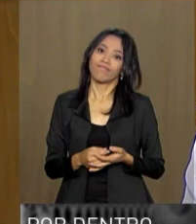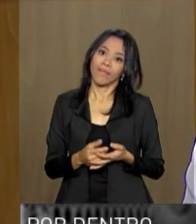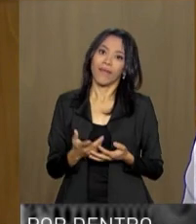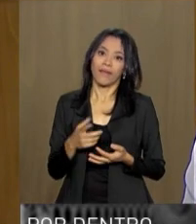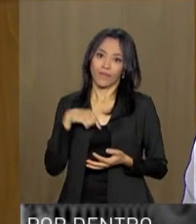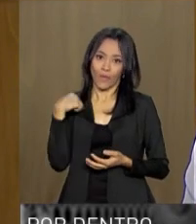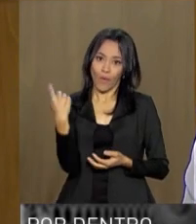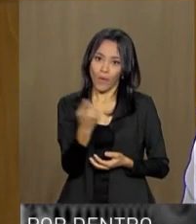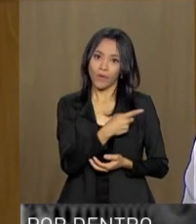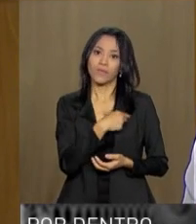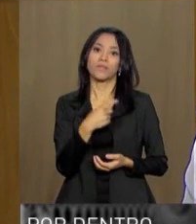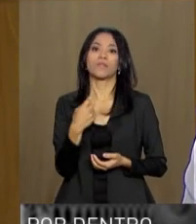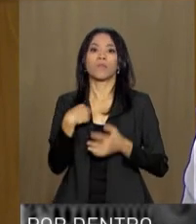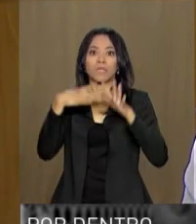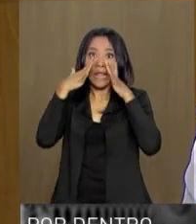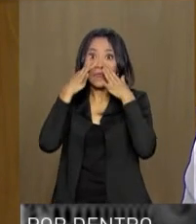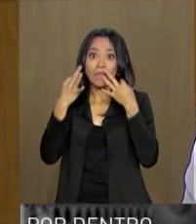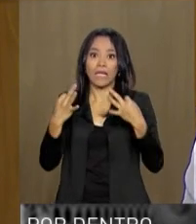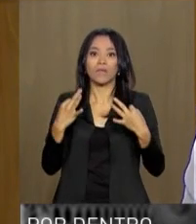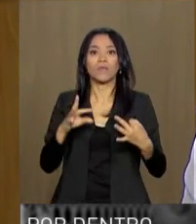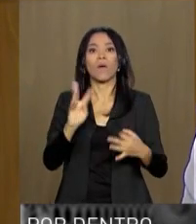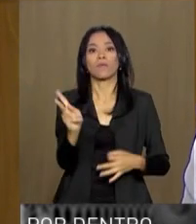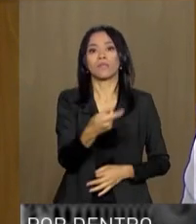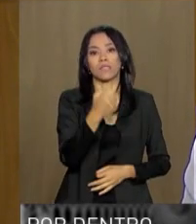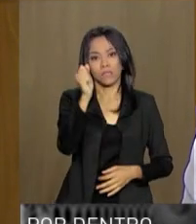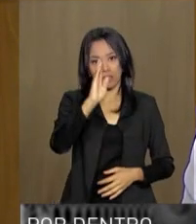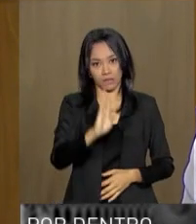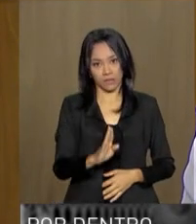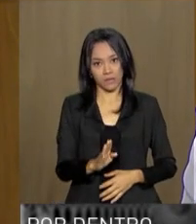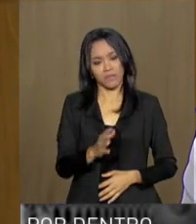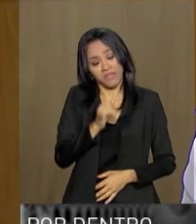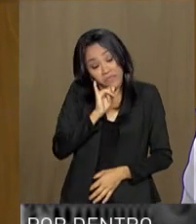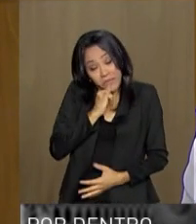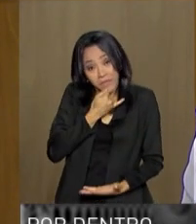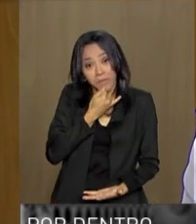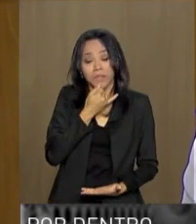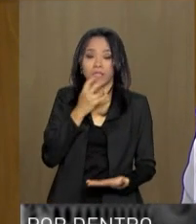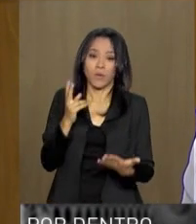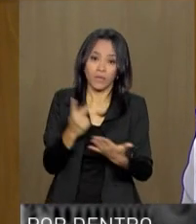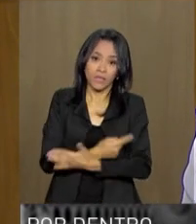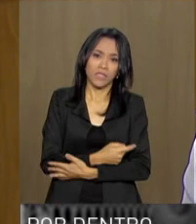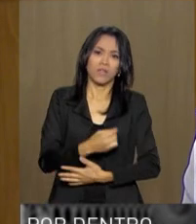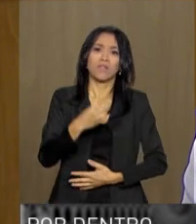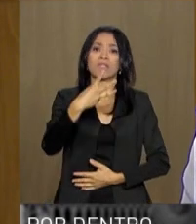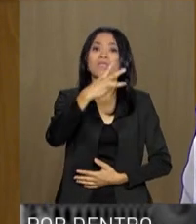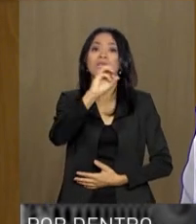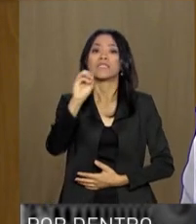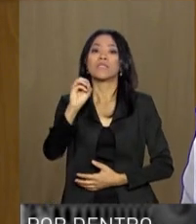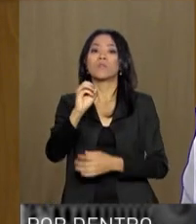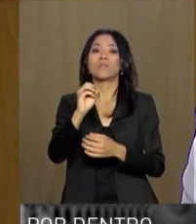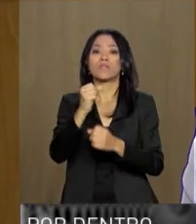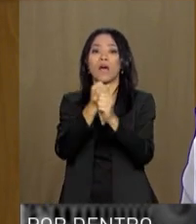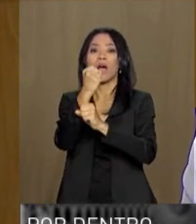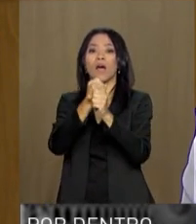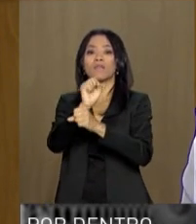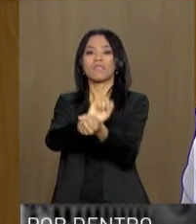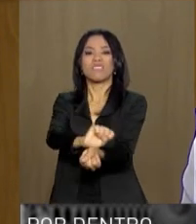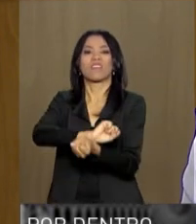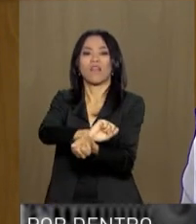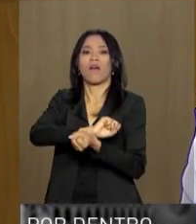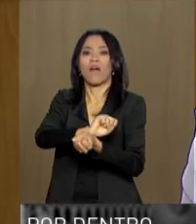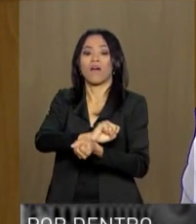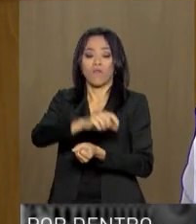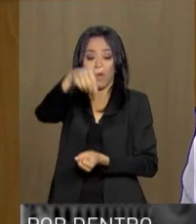atentos a essa questão infelizmente no brasil nós tivemos mais de 300 anos de escravidão estamos este ano completando